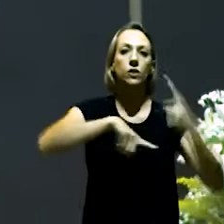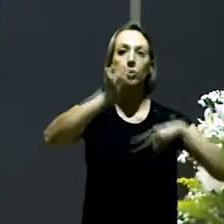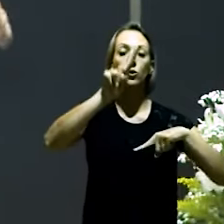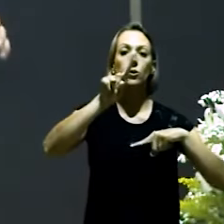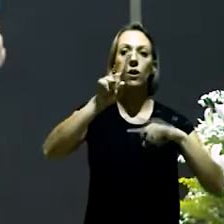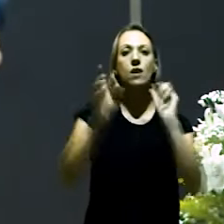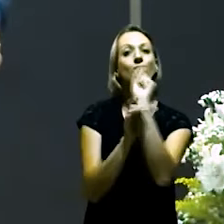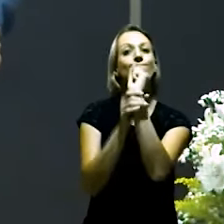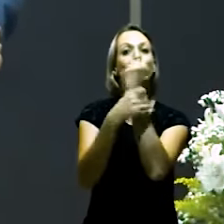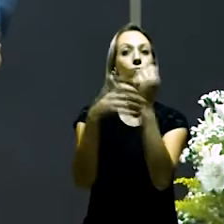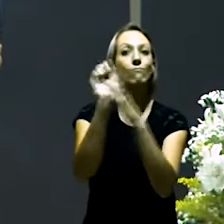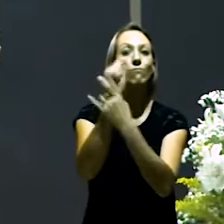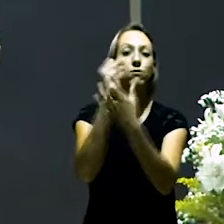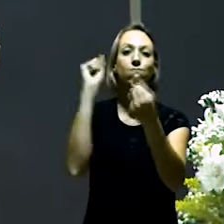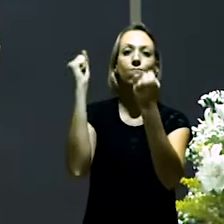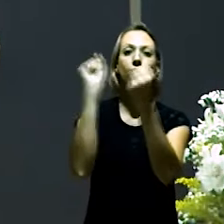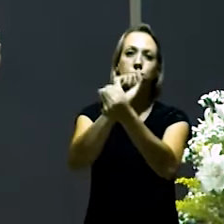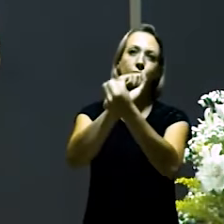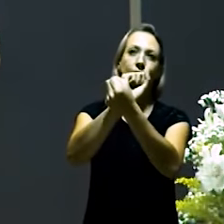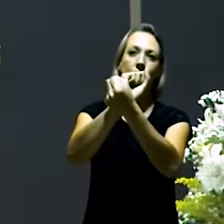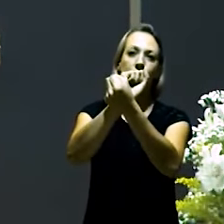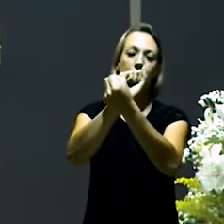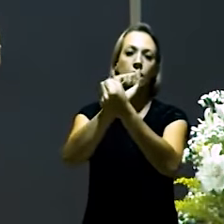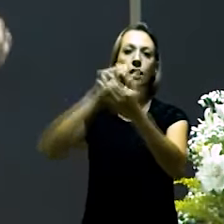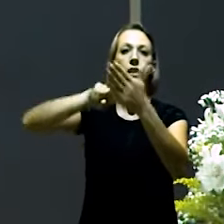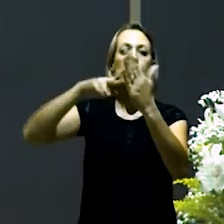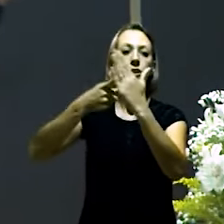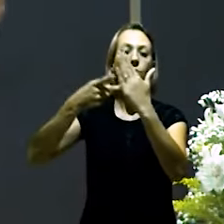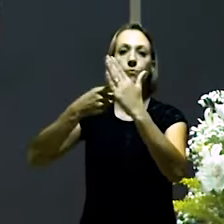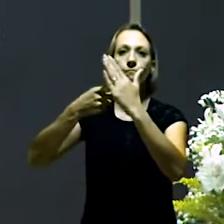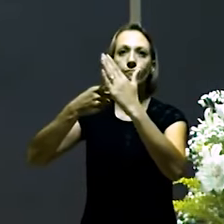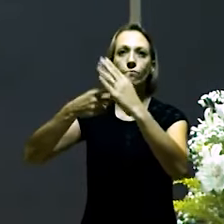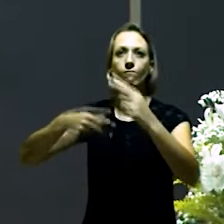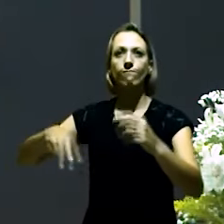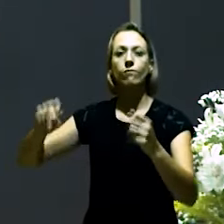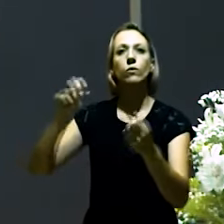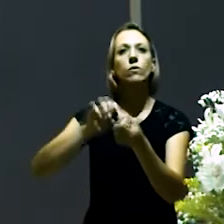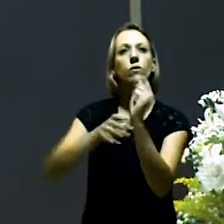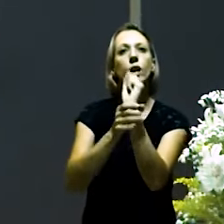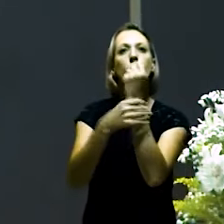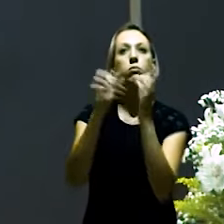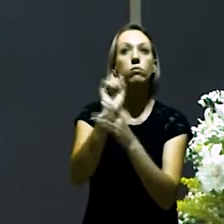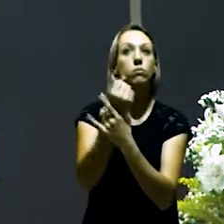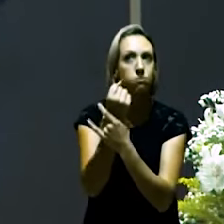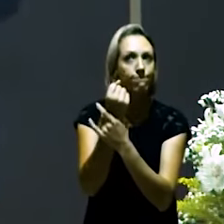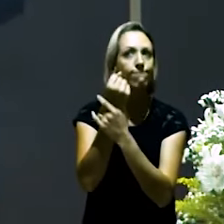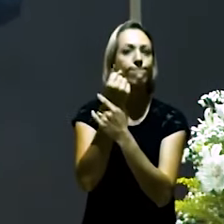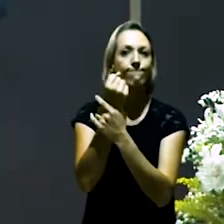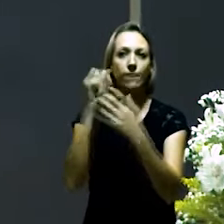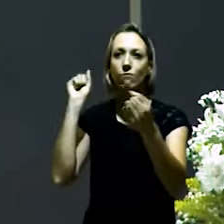enredados aí, no versículo 8, tem a ver com escravizar. Outras traduções de Bíblia vão dizer: tenham cuidado para não